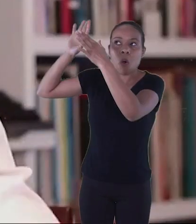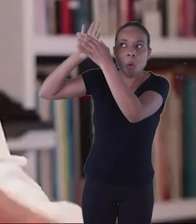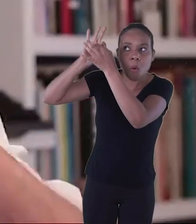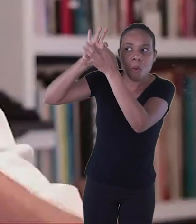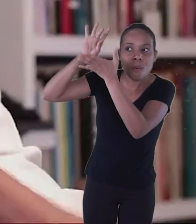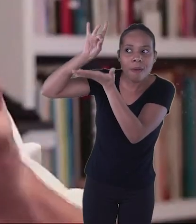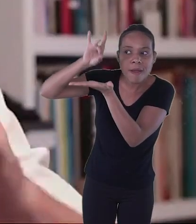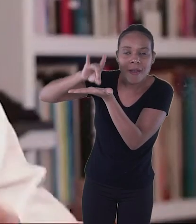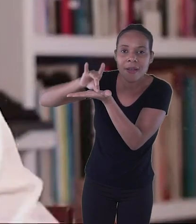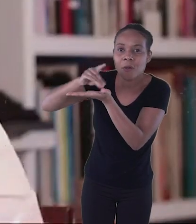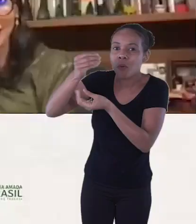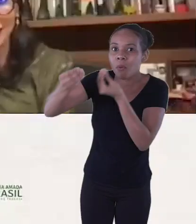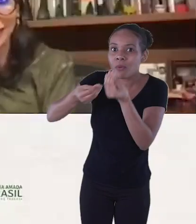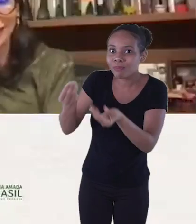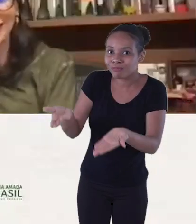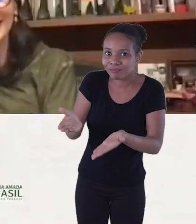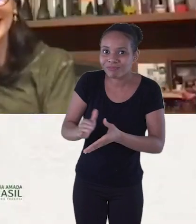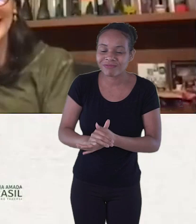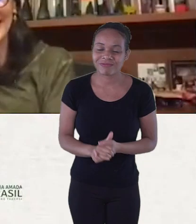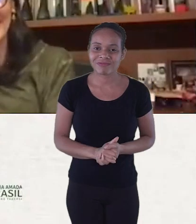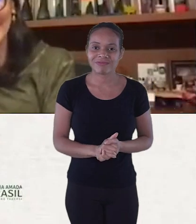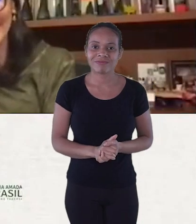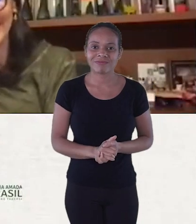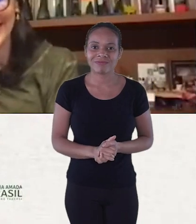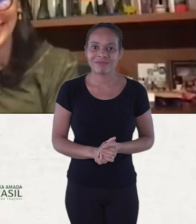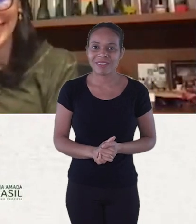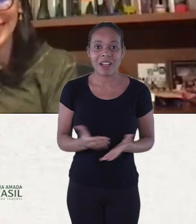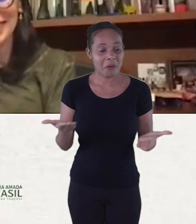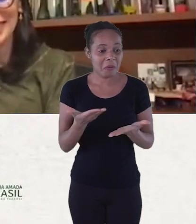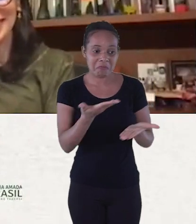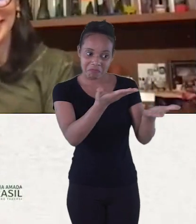cena, querido, rouba a cena.